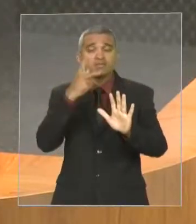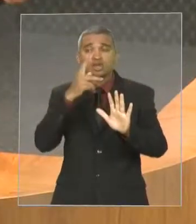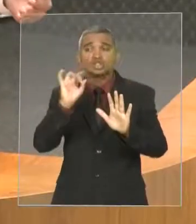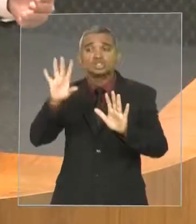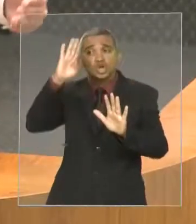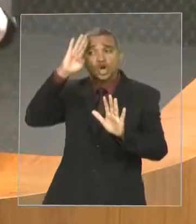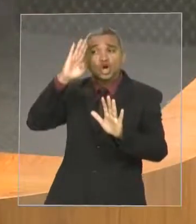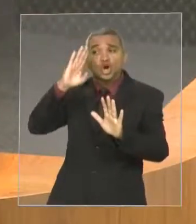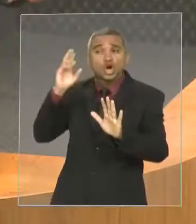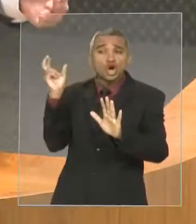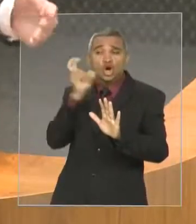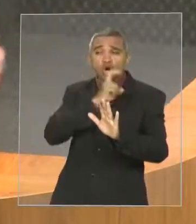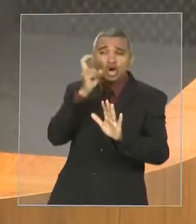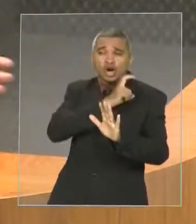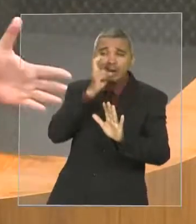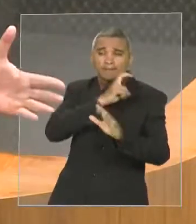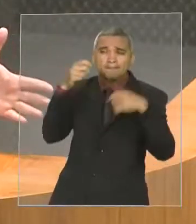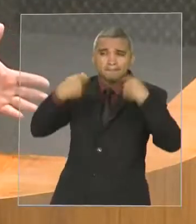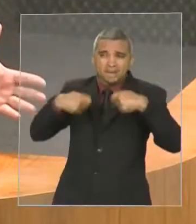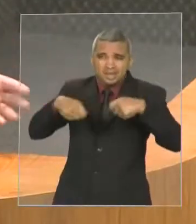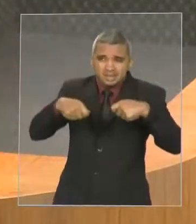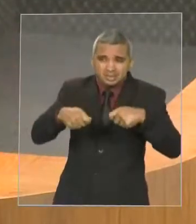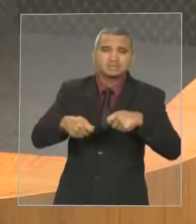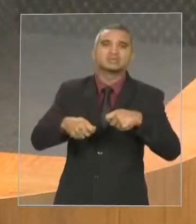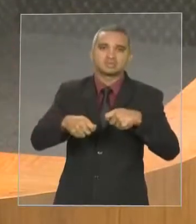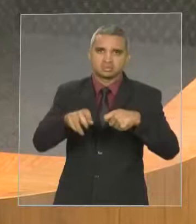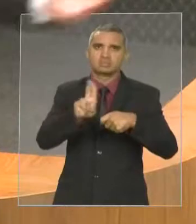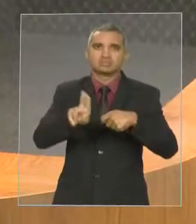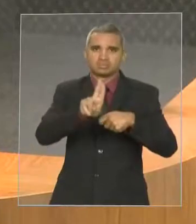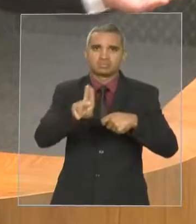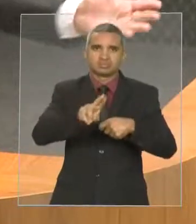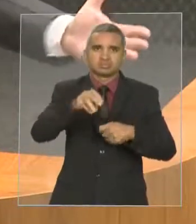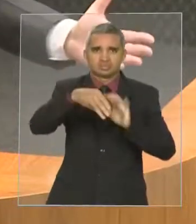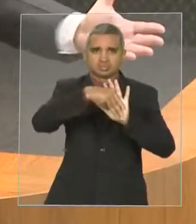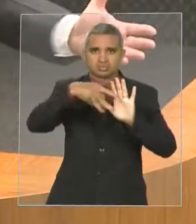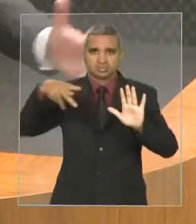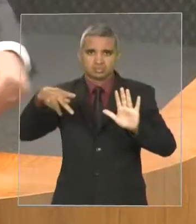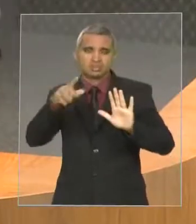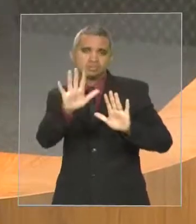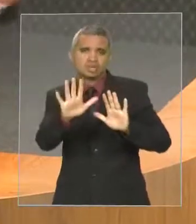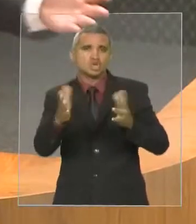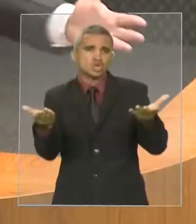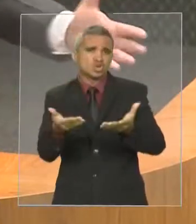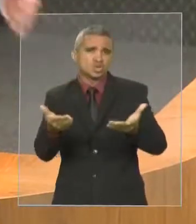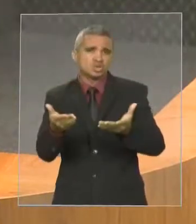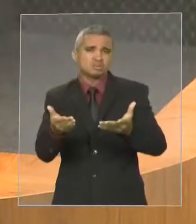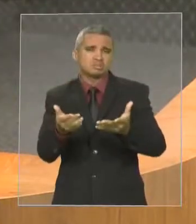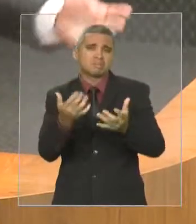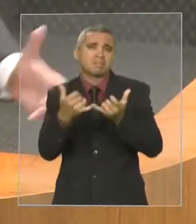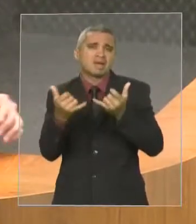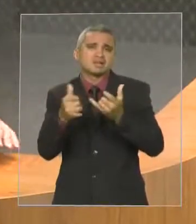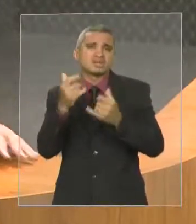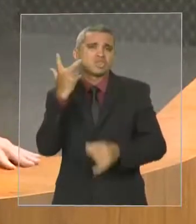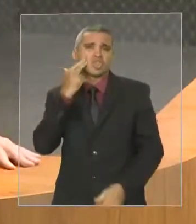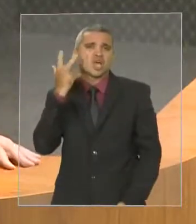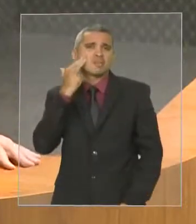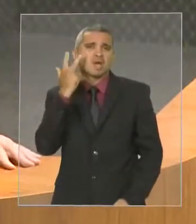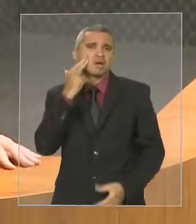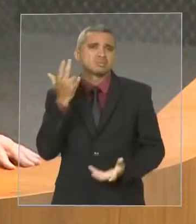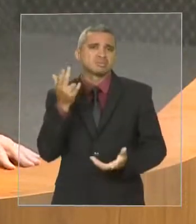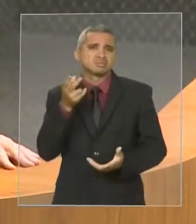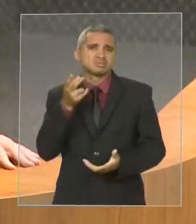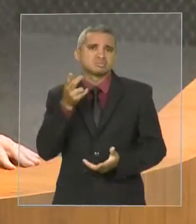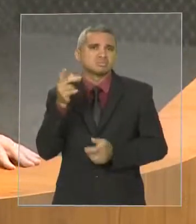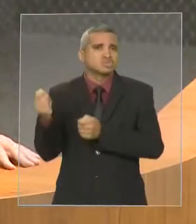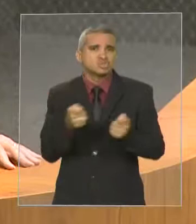poder dispor de um instrumento numa emergência. Mas se tornou uma questão rotineira e é uma herança, infelizmente, do